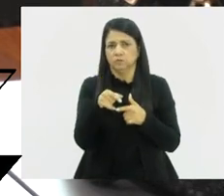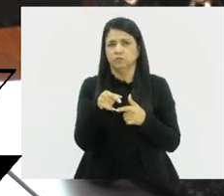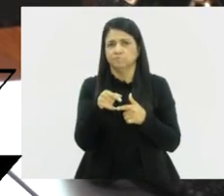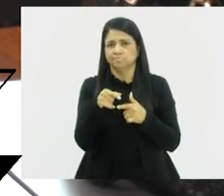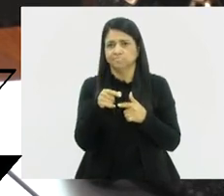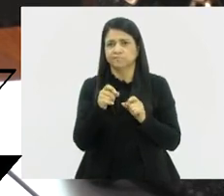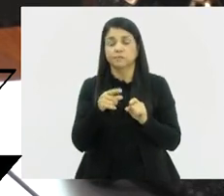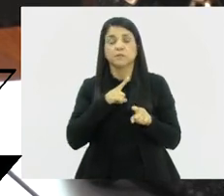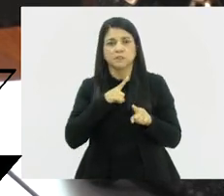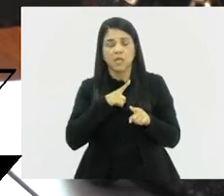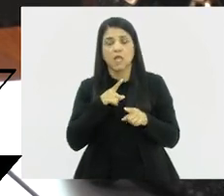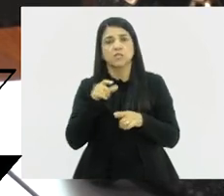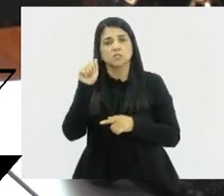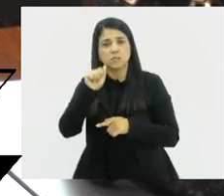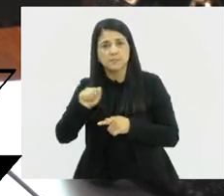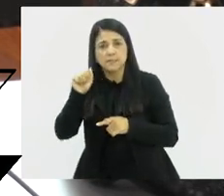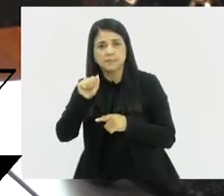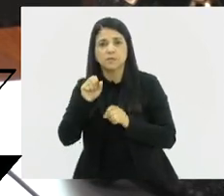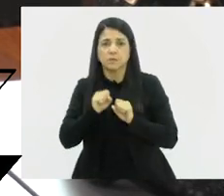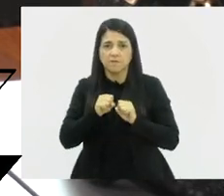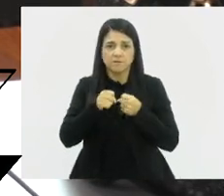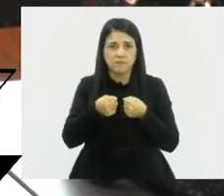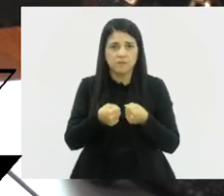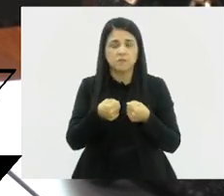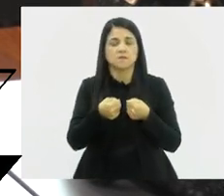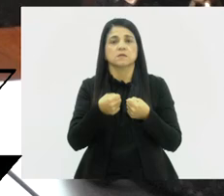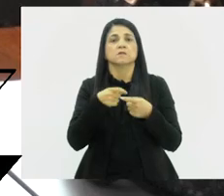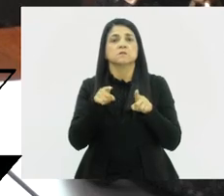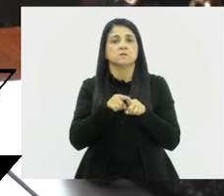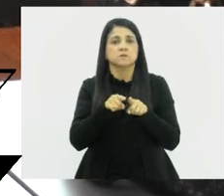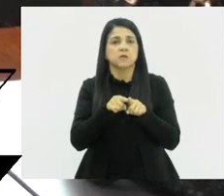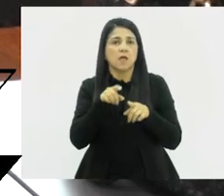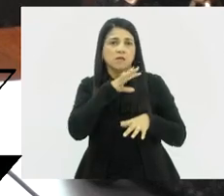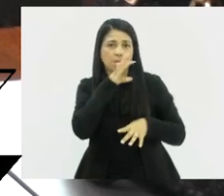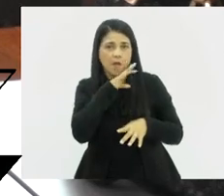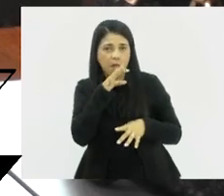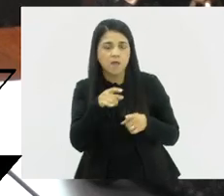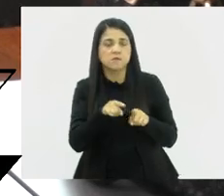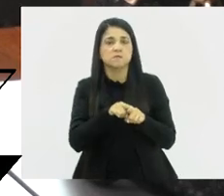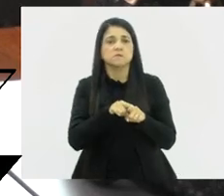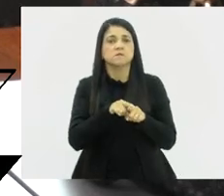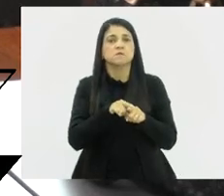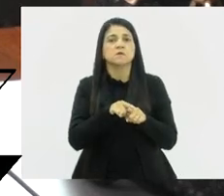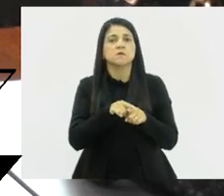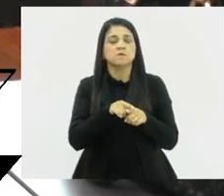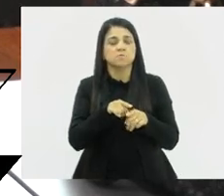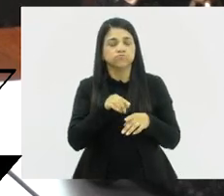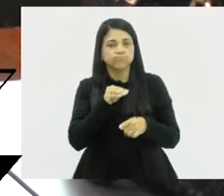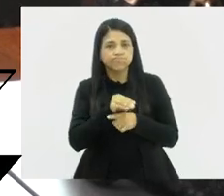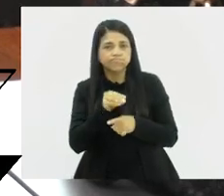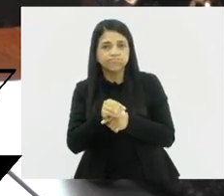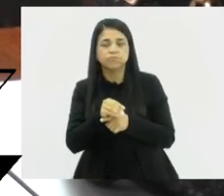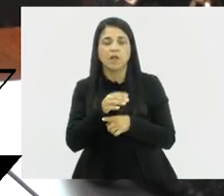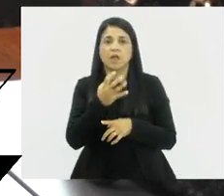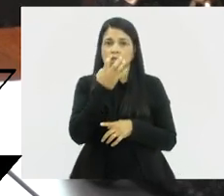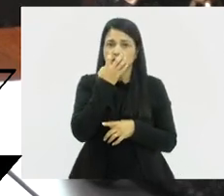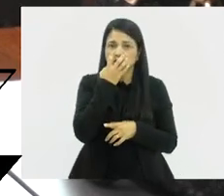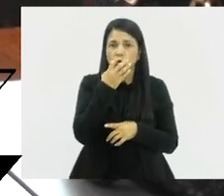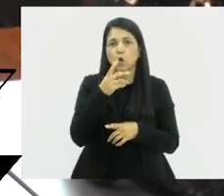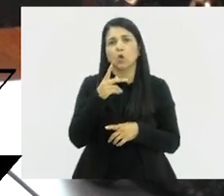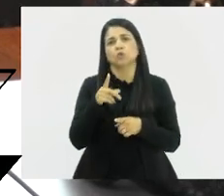sociedades protetoras de animais e criadores e criadoras de cães, seja da raça pitbull ou